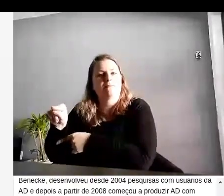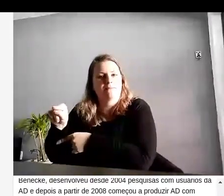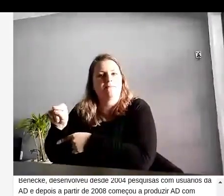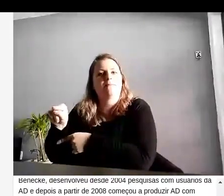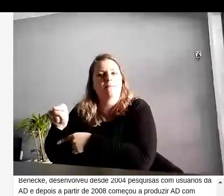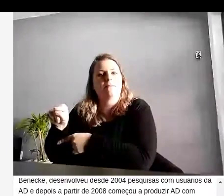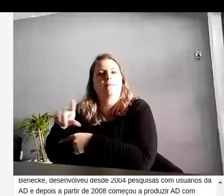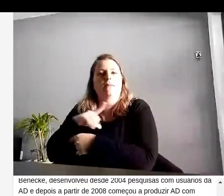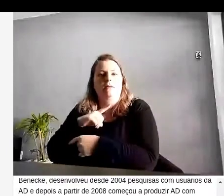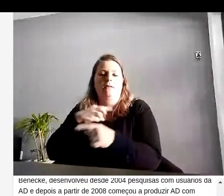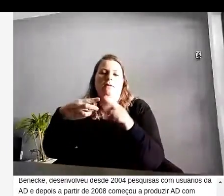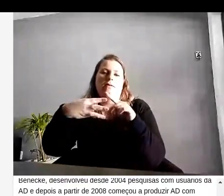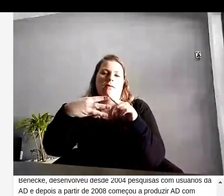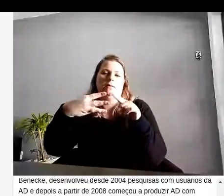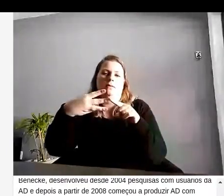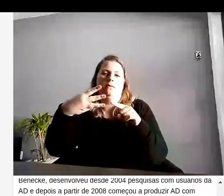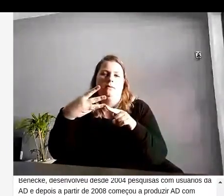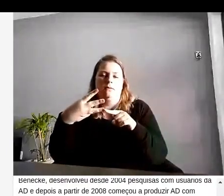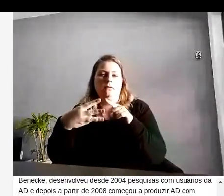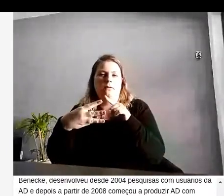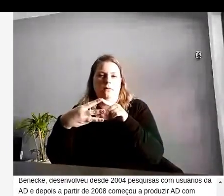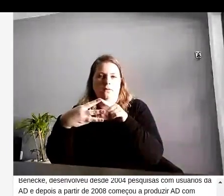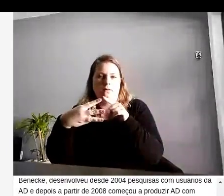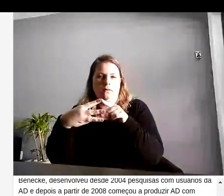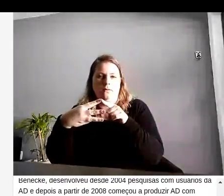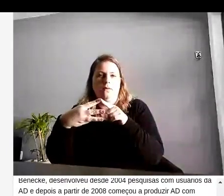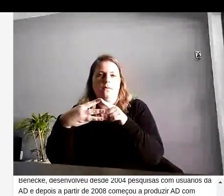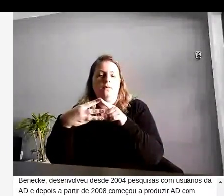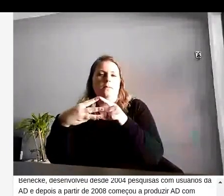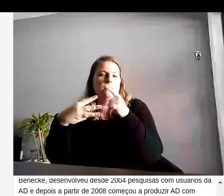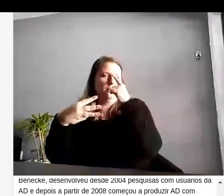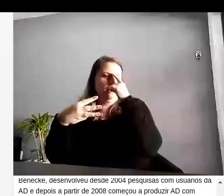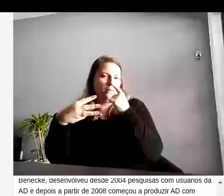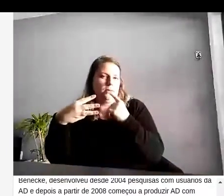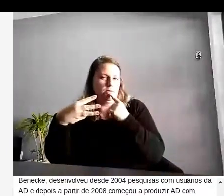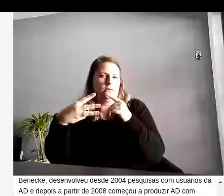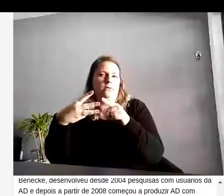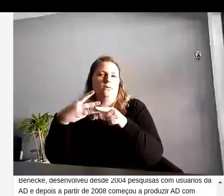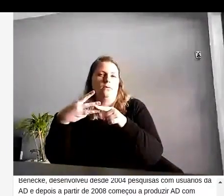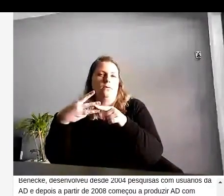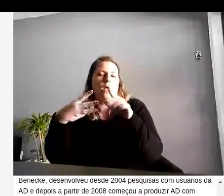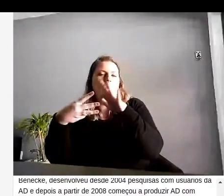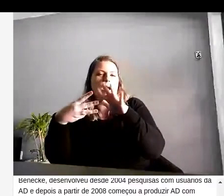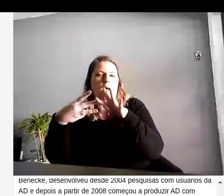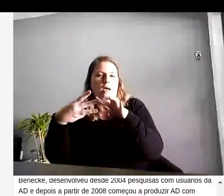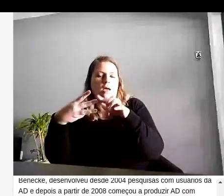básicas, que é personagens, ambientes e